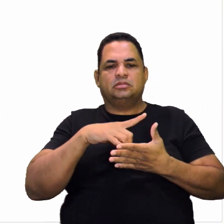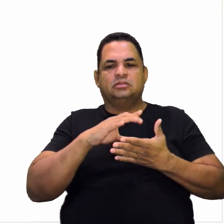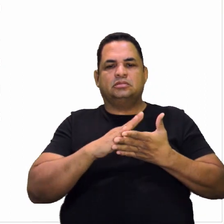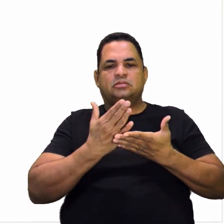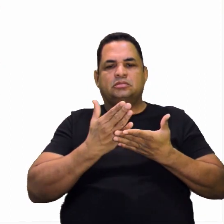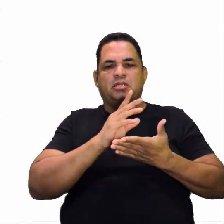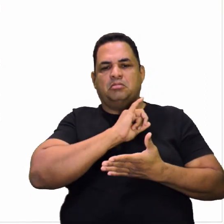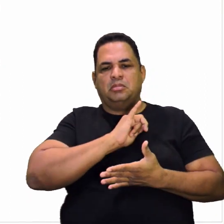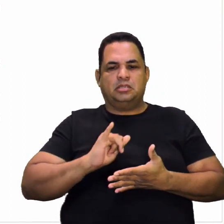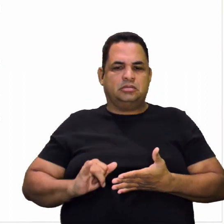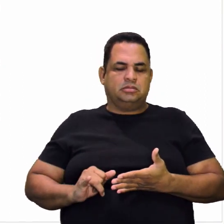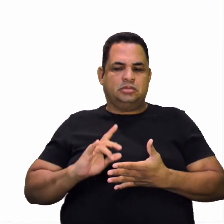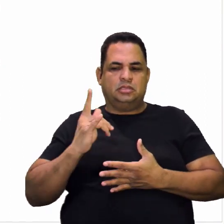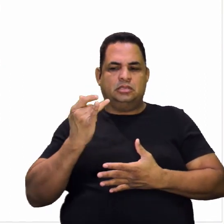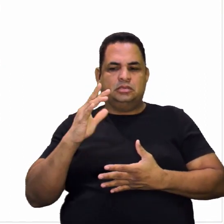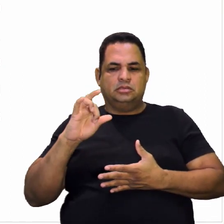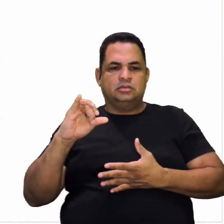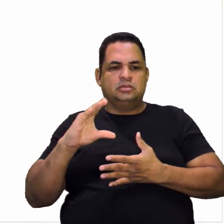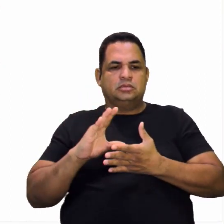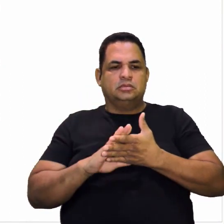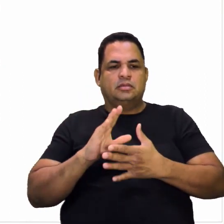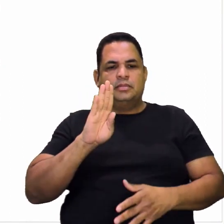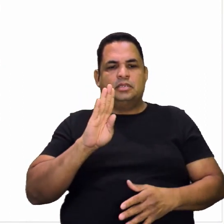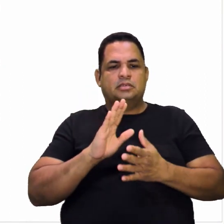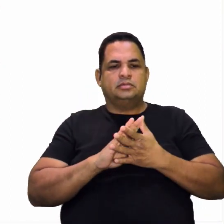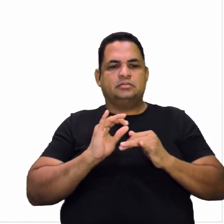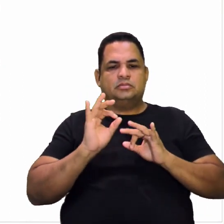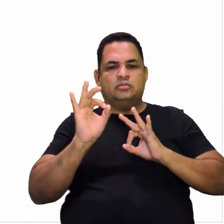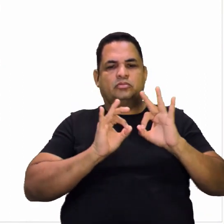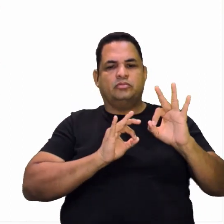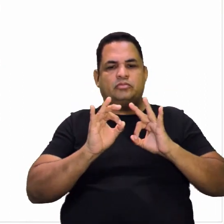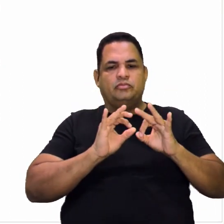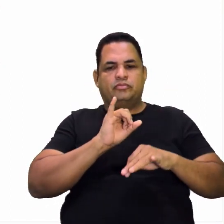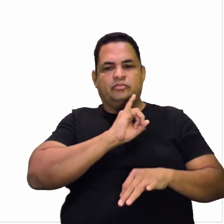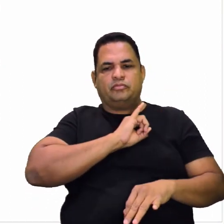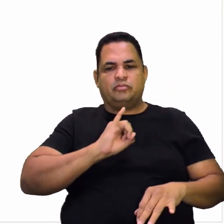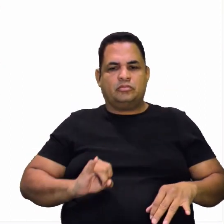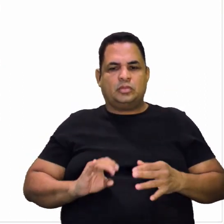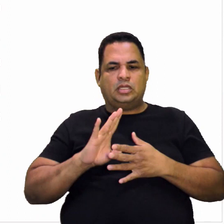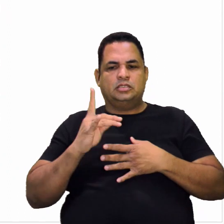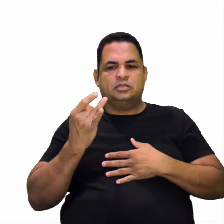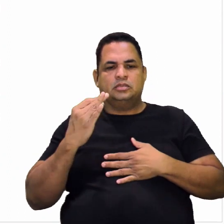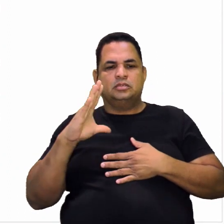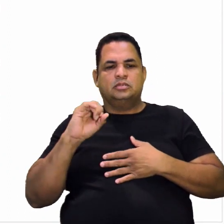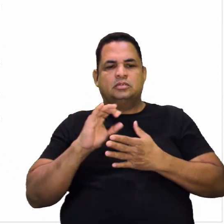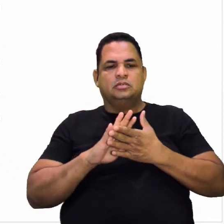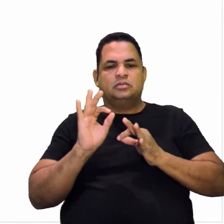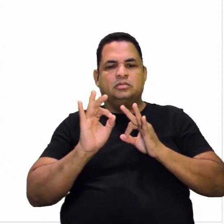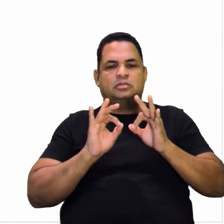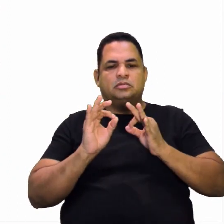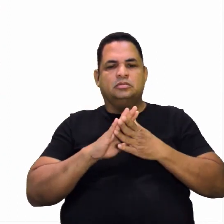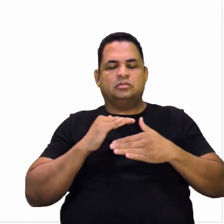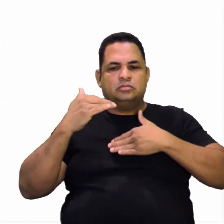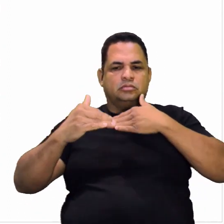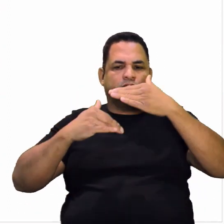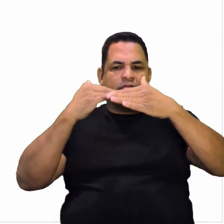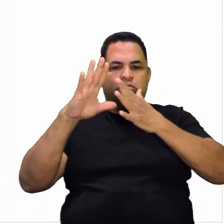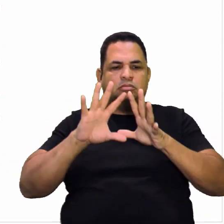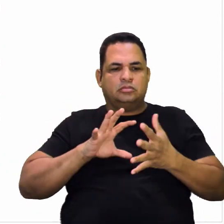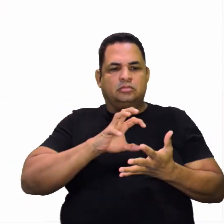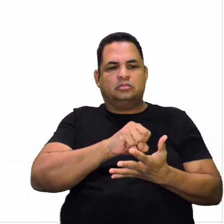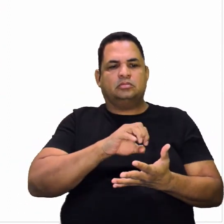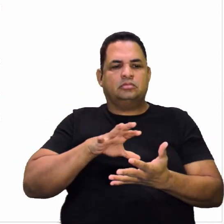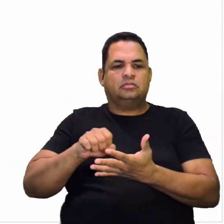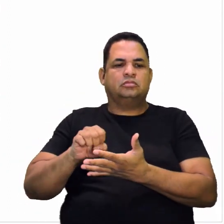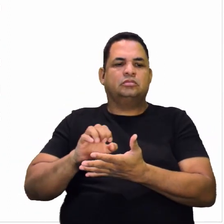helenísticos. B, essas formações e os impérios helenísticos construíram-se com o avanço das